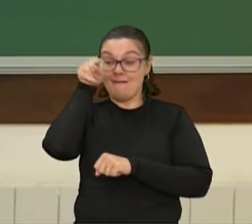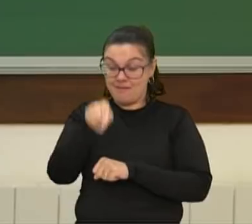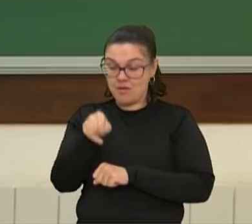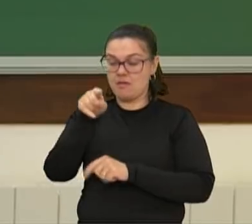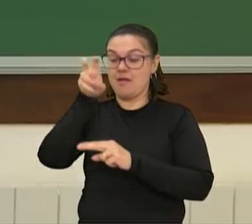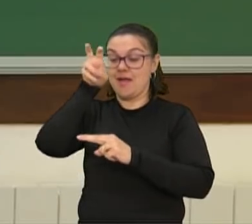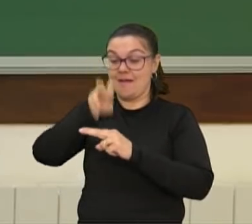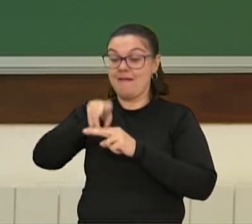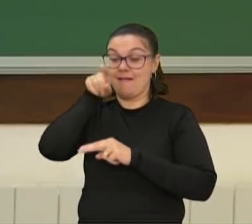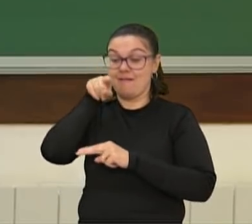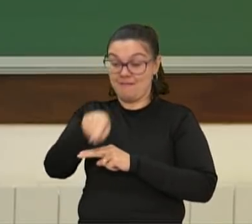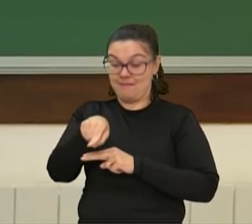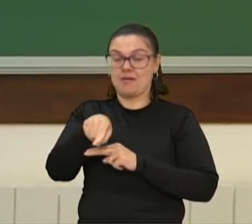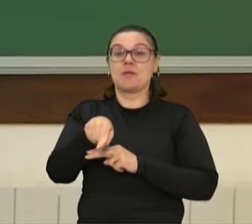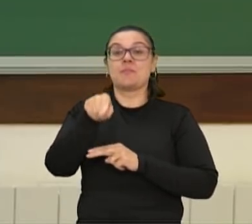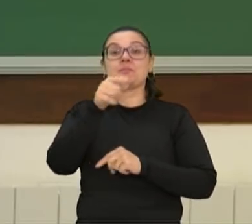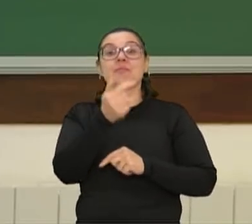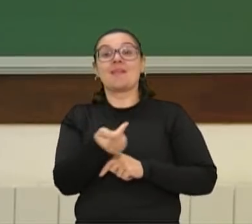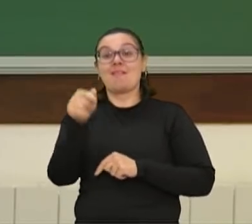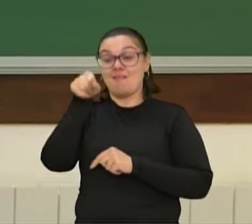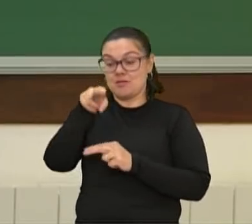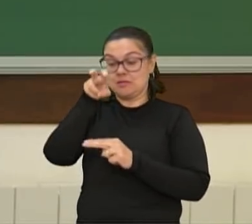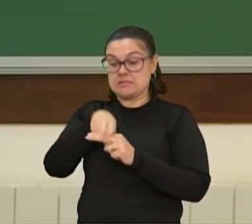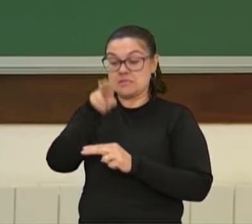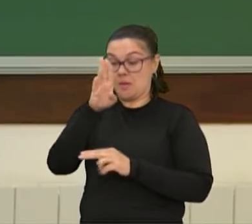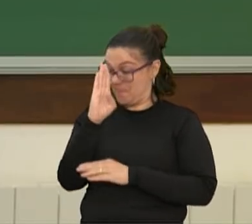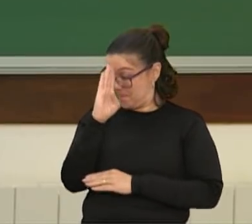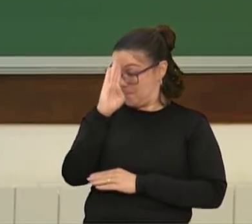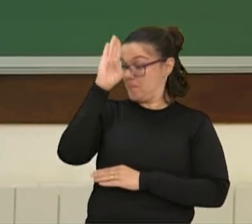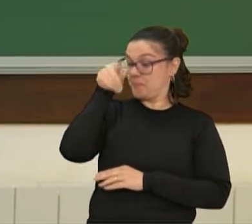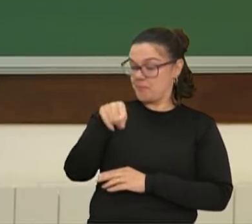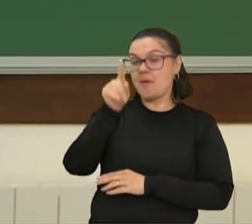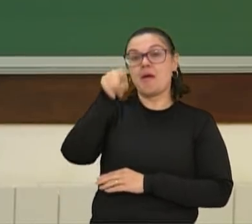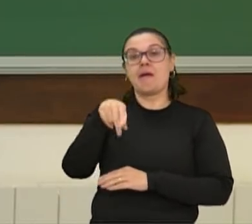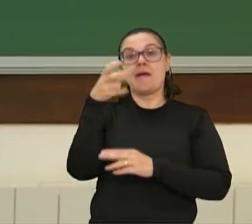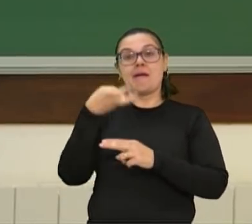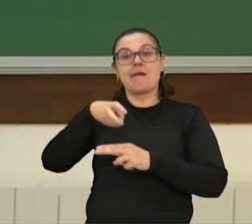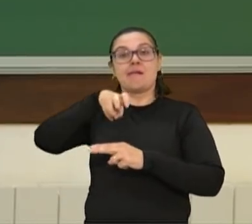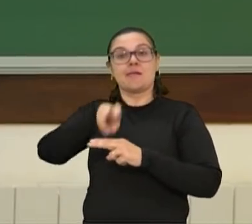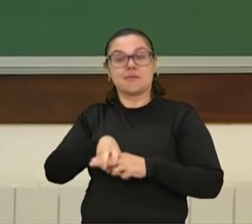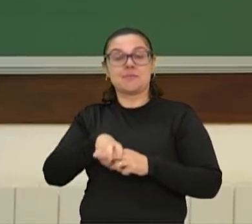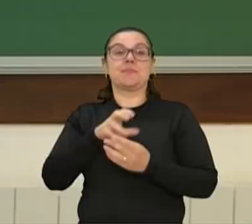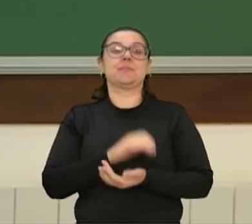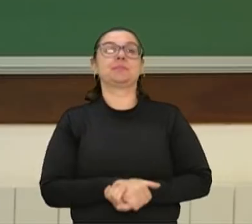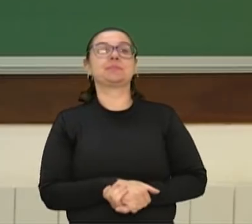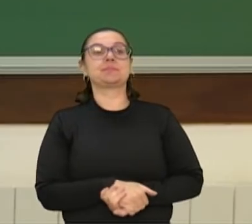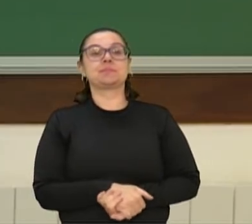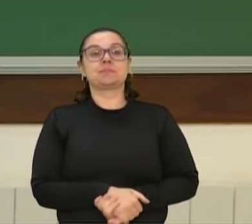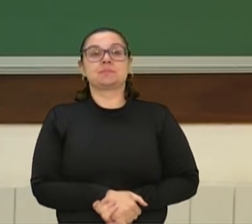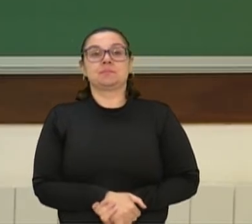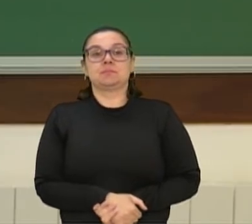é cadeira. Aquela característica central que faz ser cadeira.